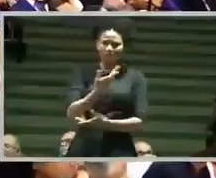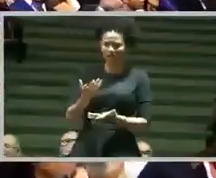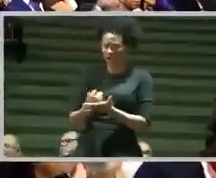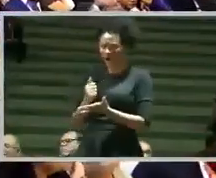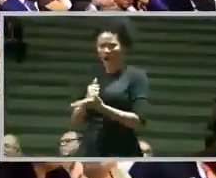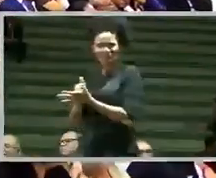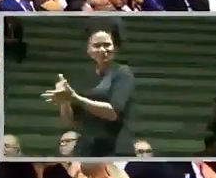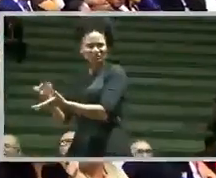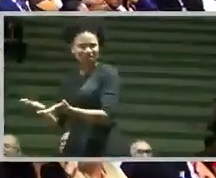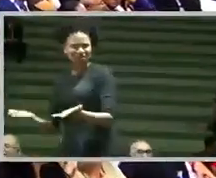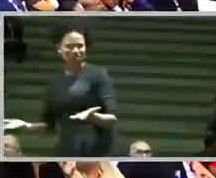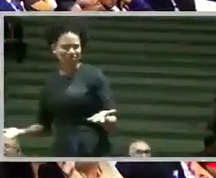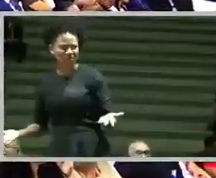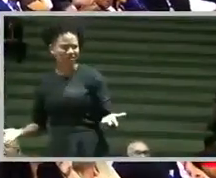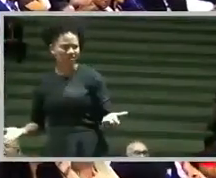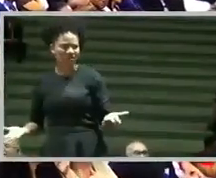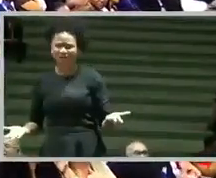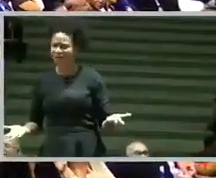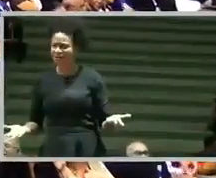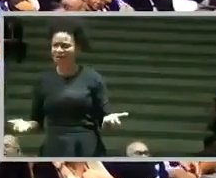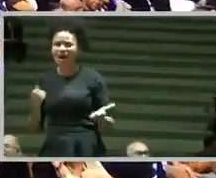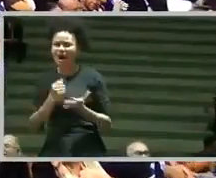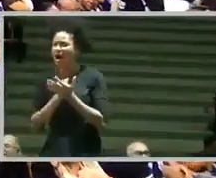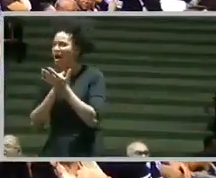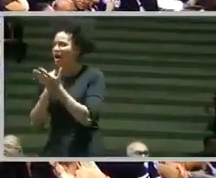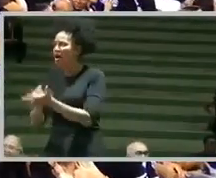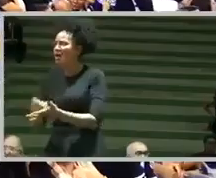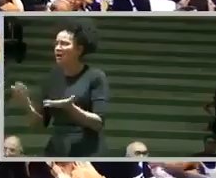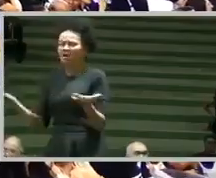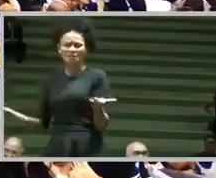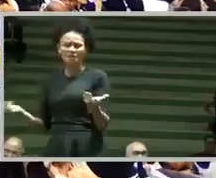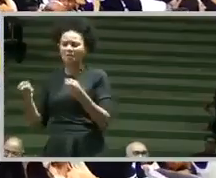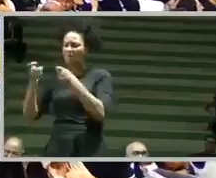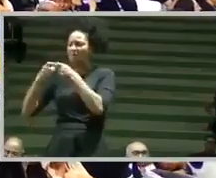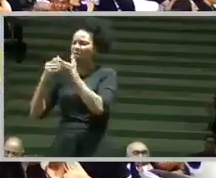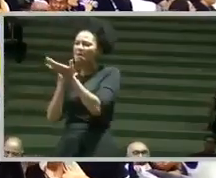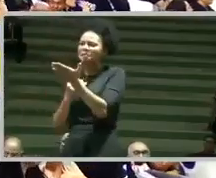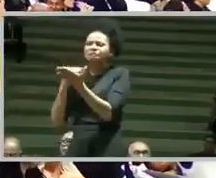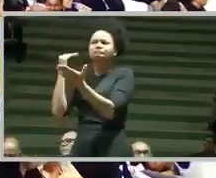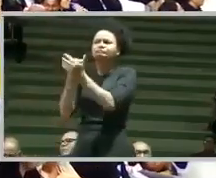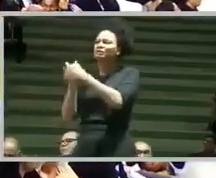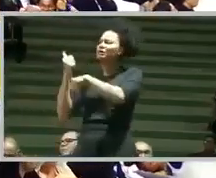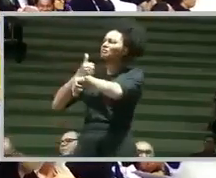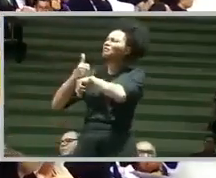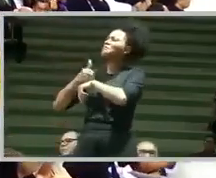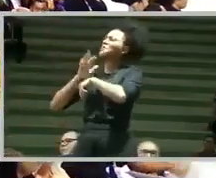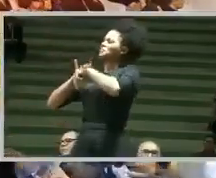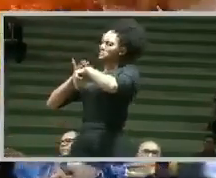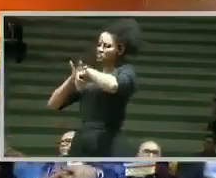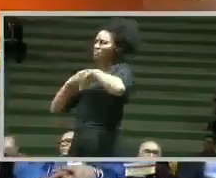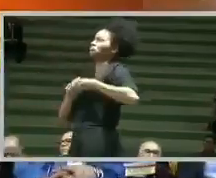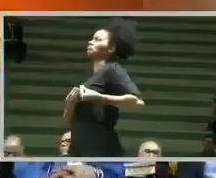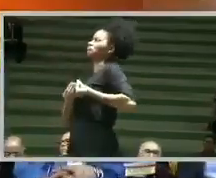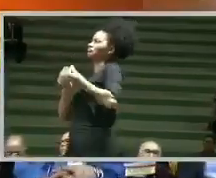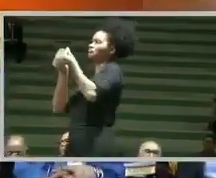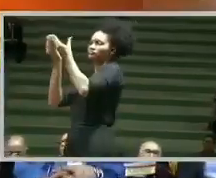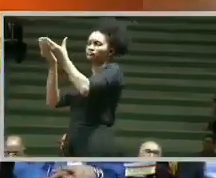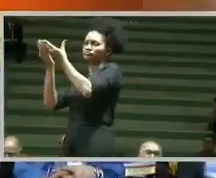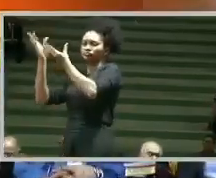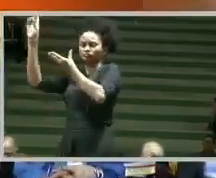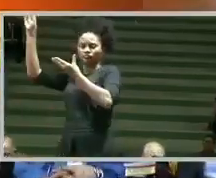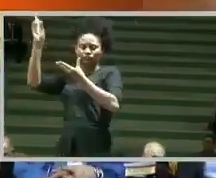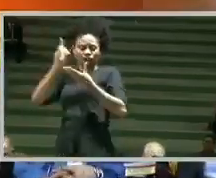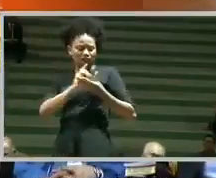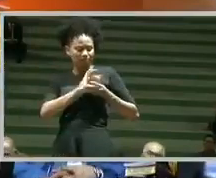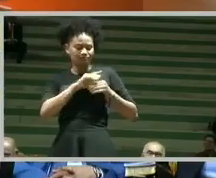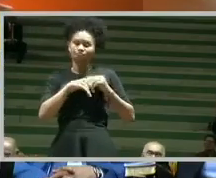Auxiliar? Então qual é a única ajuda que eu posso dar para o médico dos médicos? É entregar minha doença. E quando ele faz,